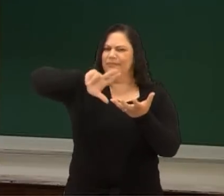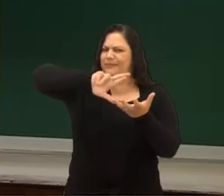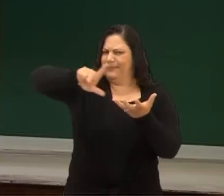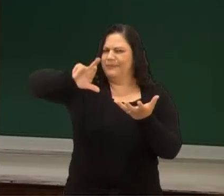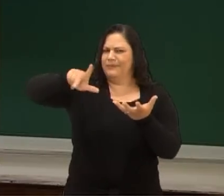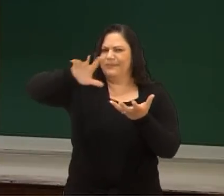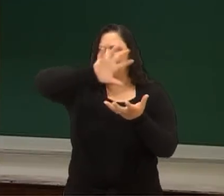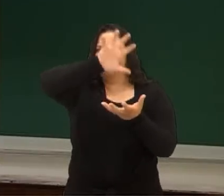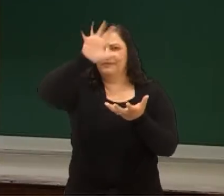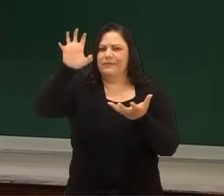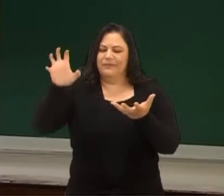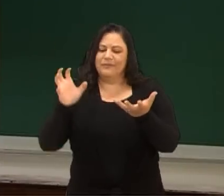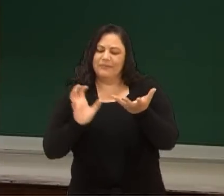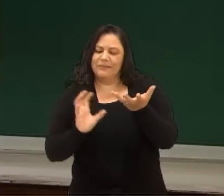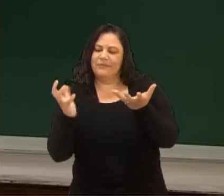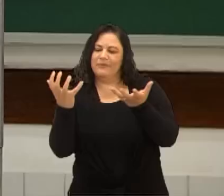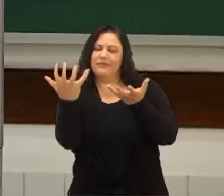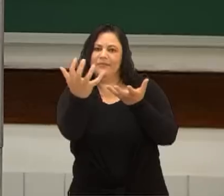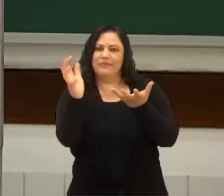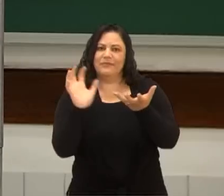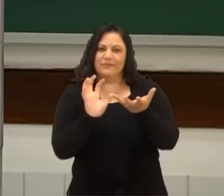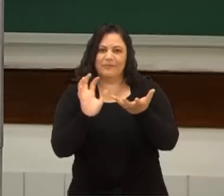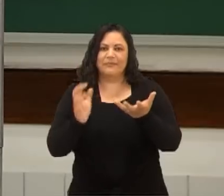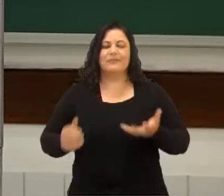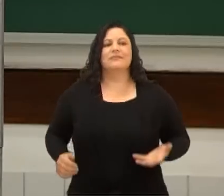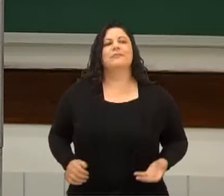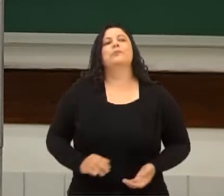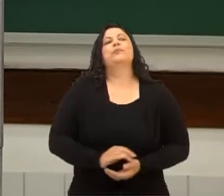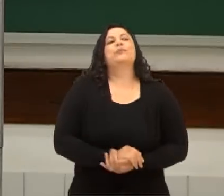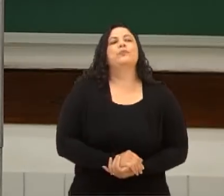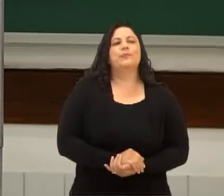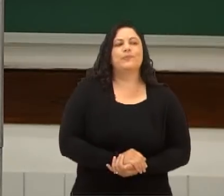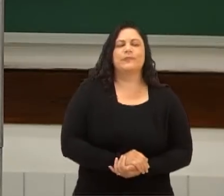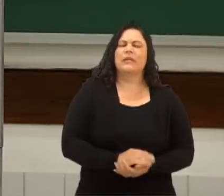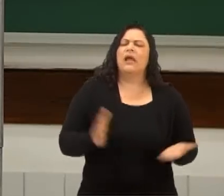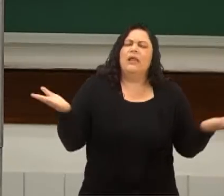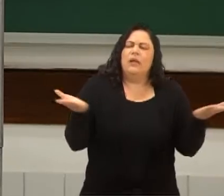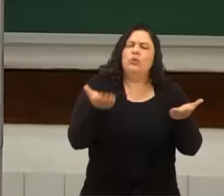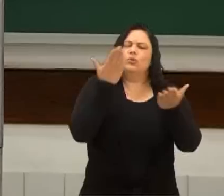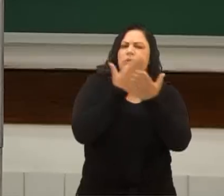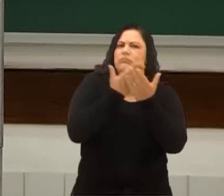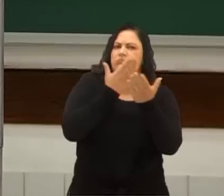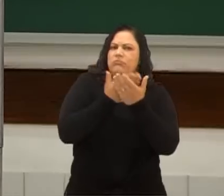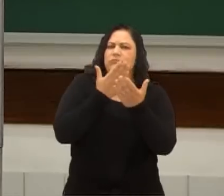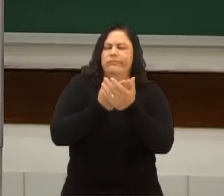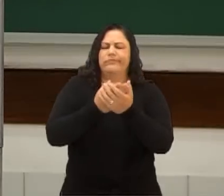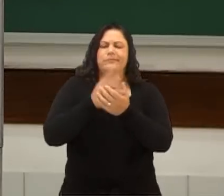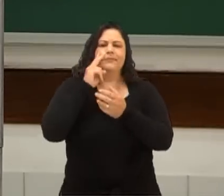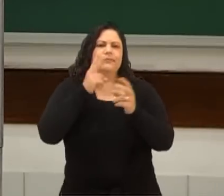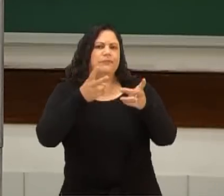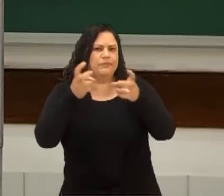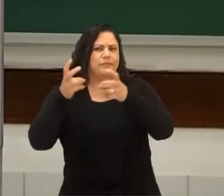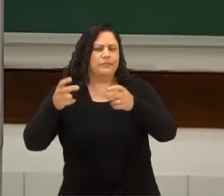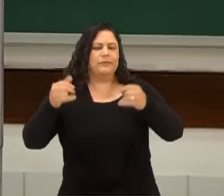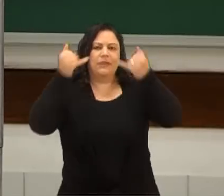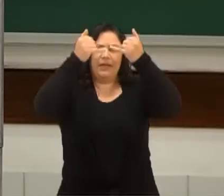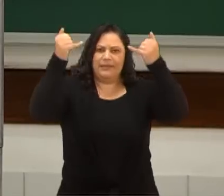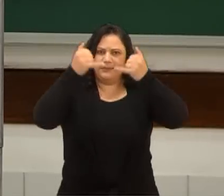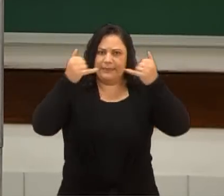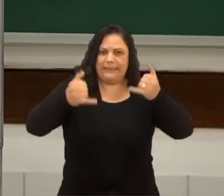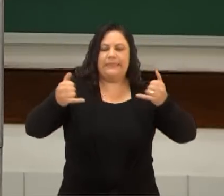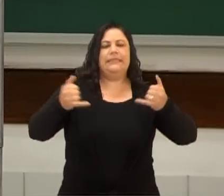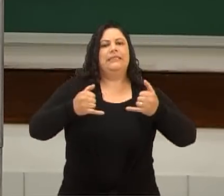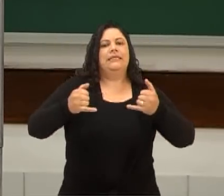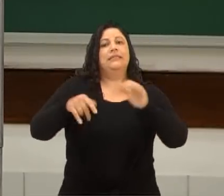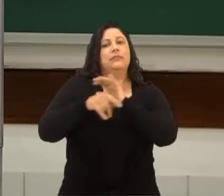os espaços da Terra. Bom, estudado isso, visto as linhas imaginárias, elas são muito